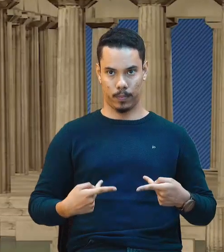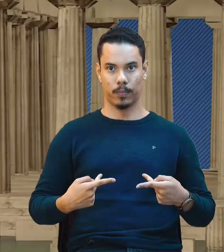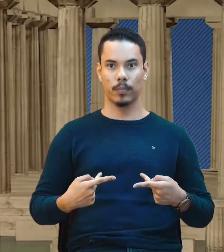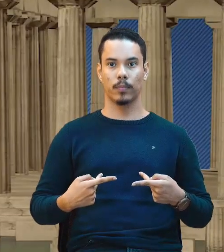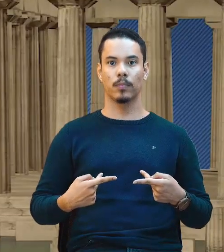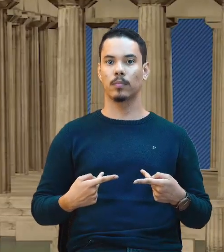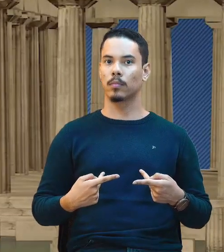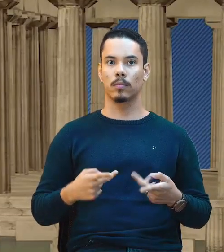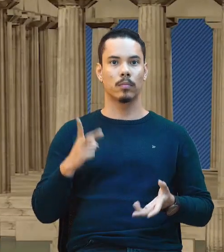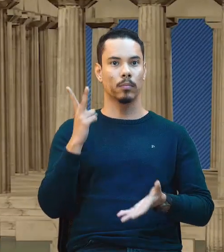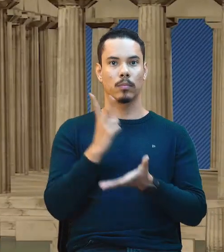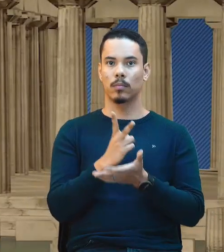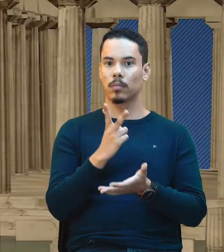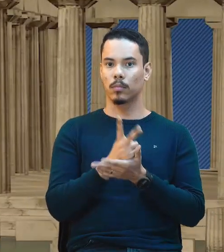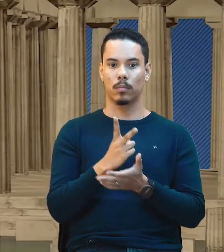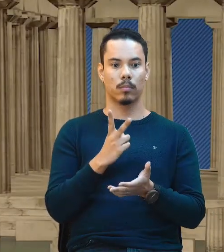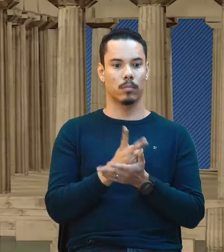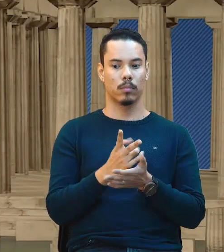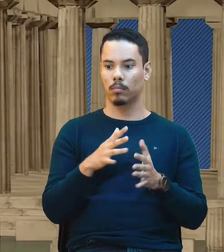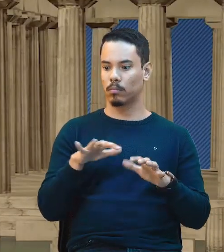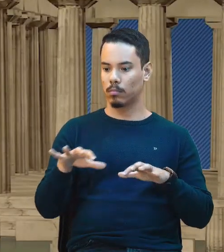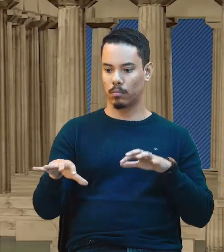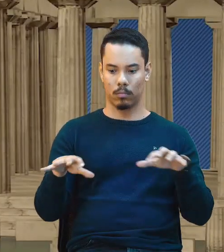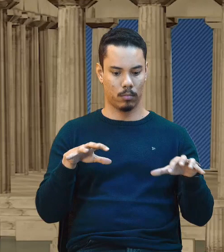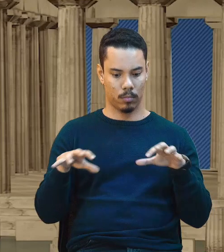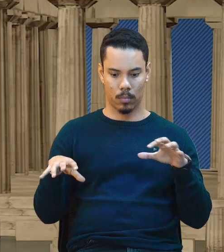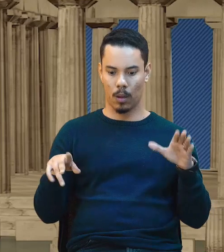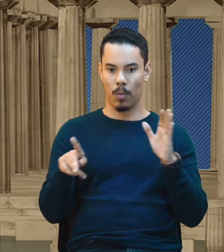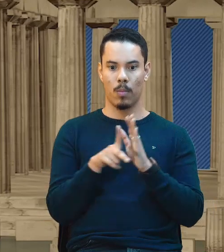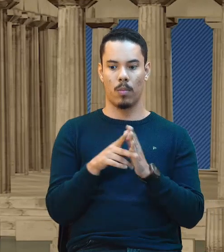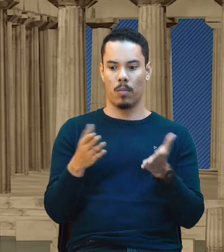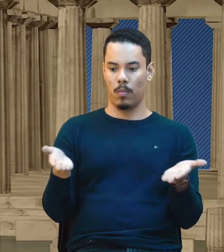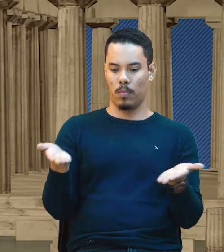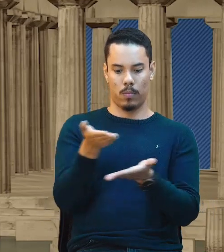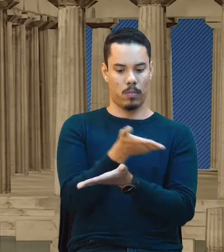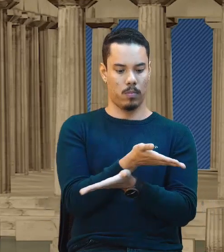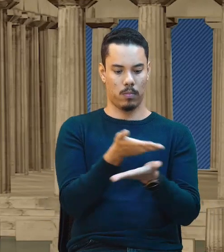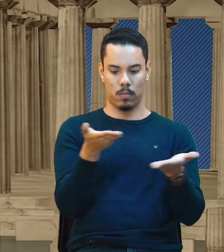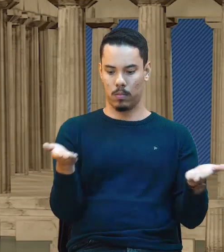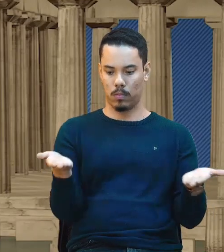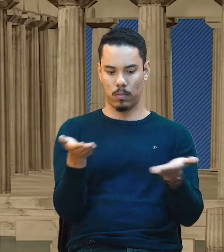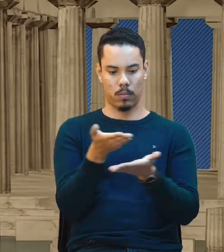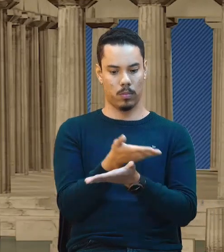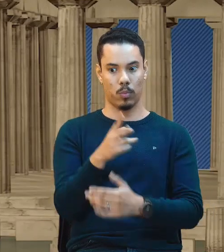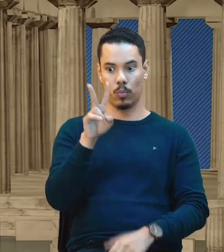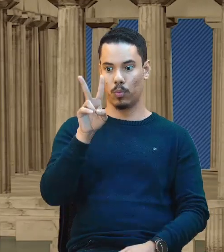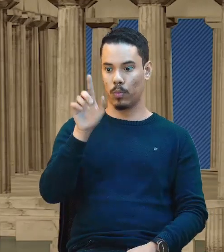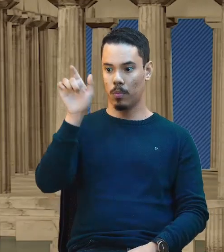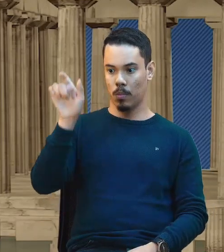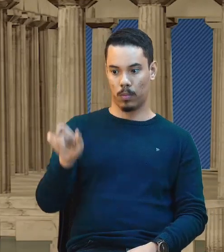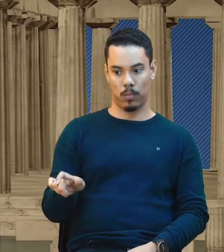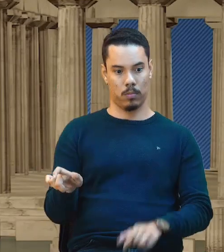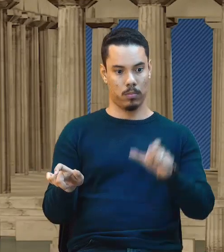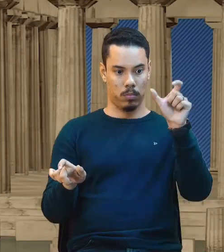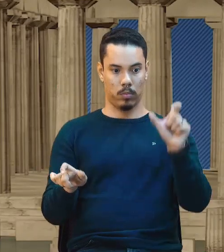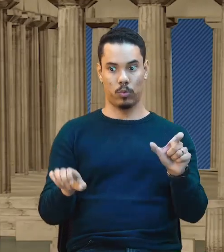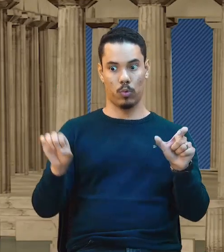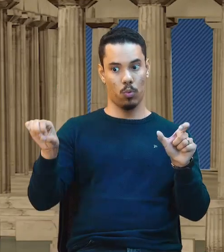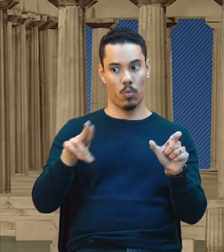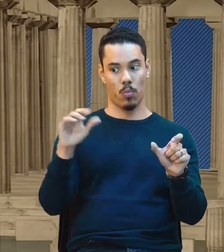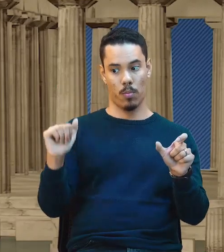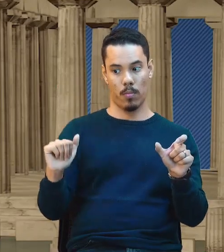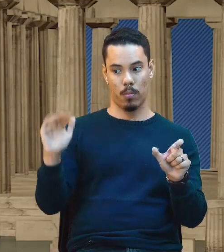todos os âmbitos do relacionamento humano que rege uma interação enquanto duas pessoas ou mais, e até mesmo